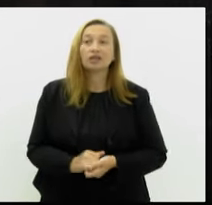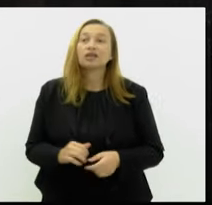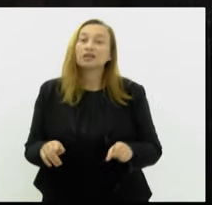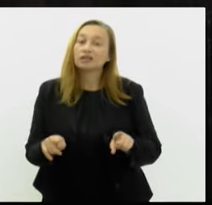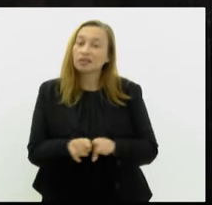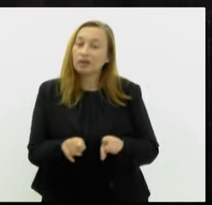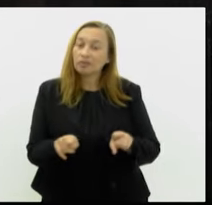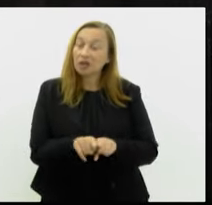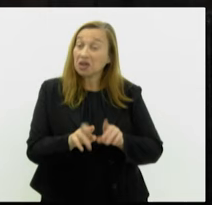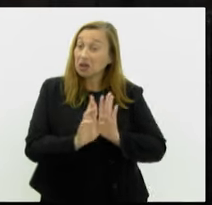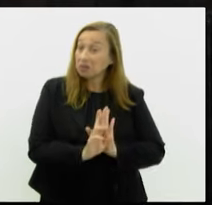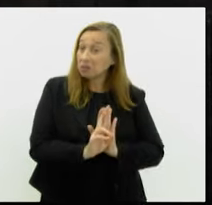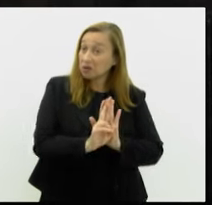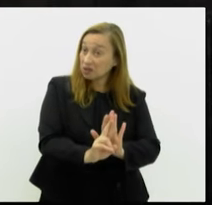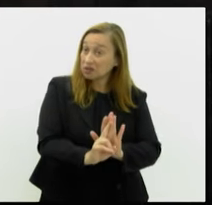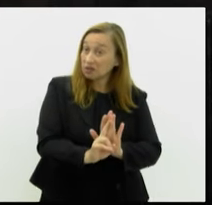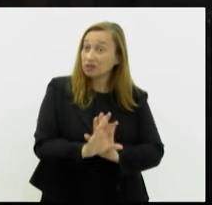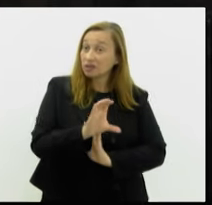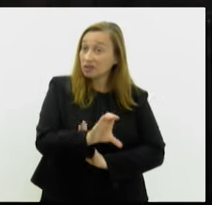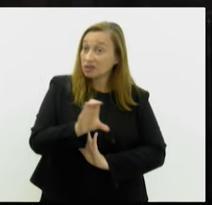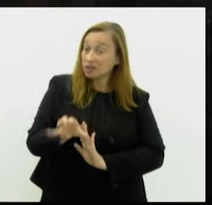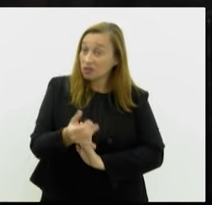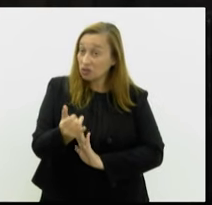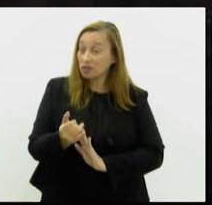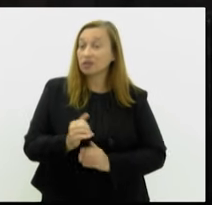digo de um representante da CCJ,